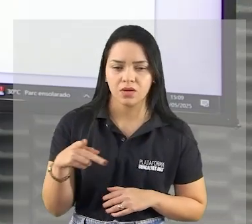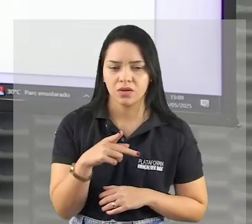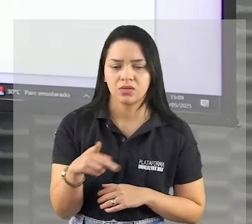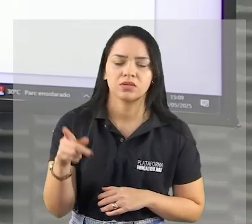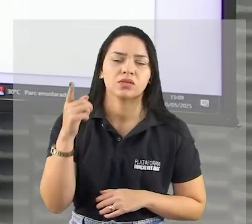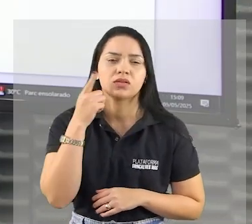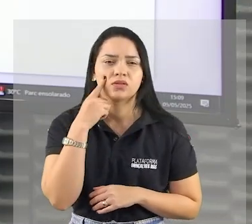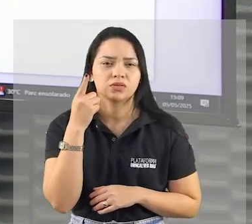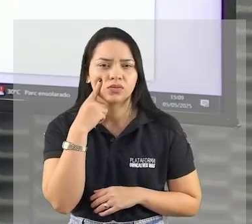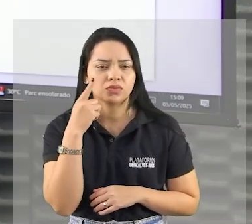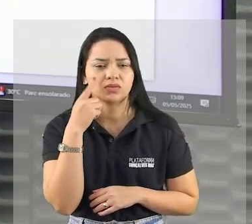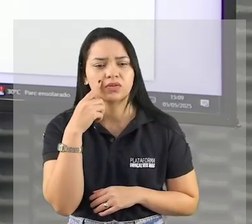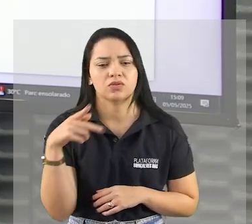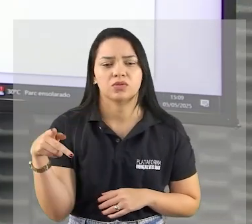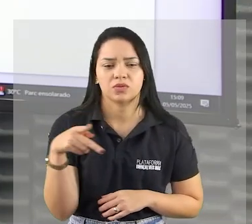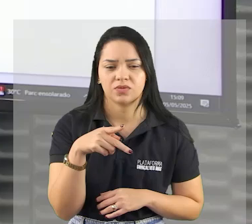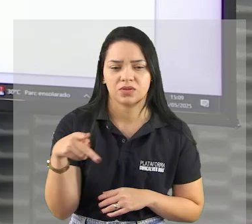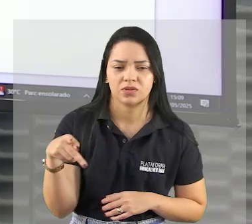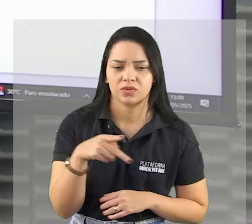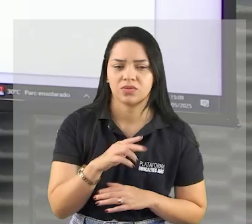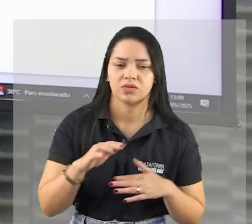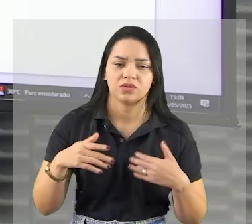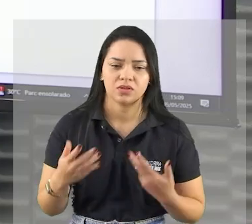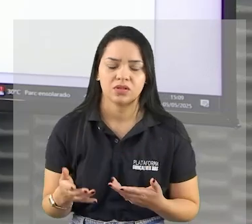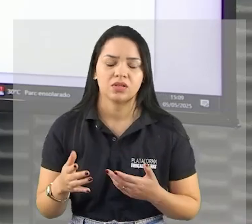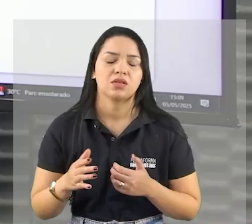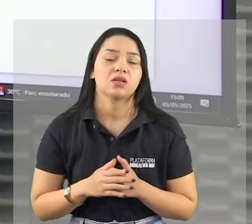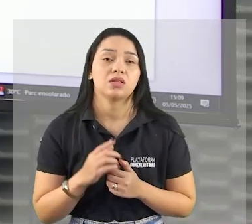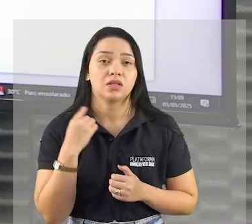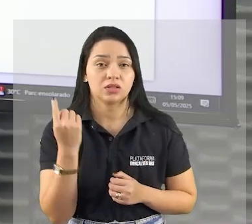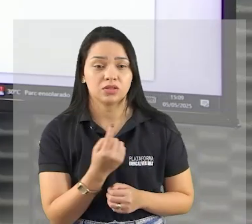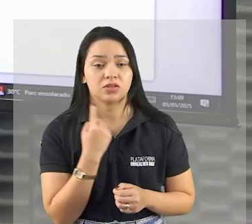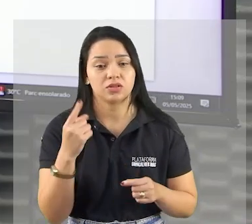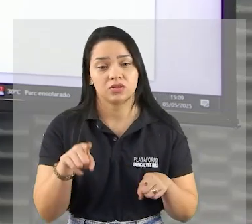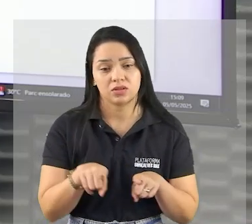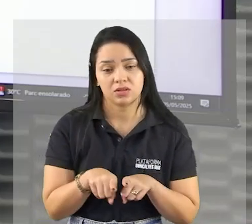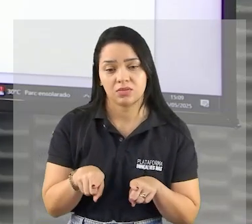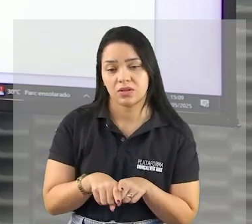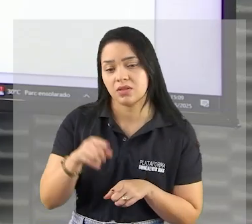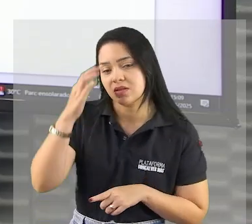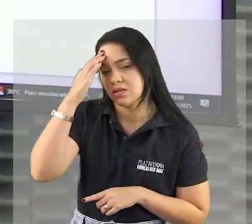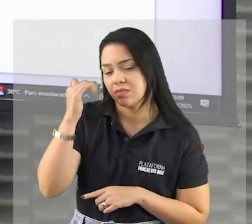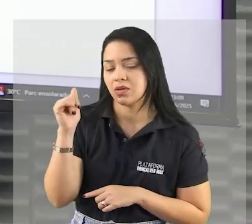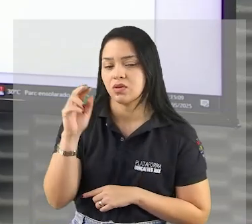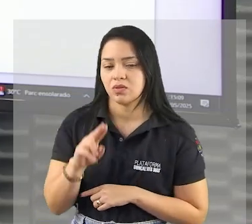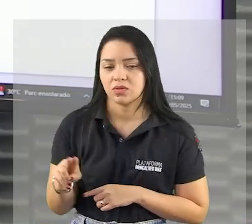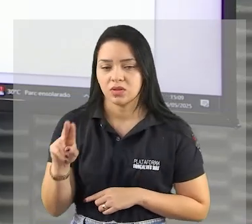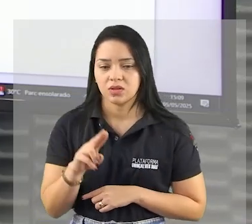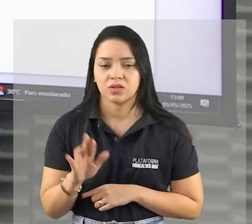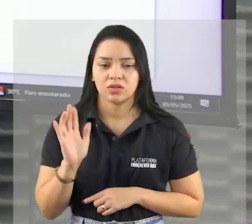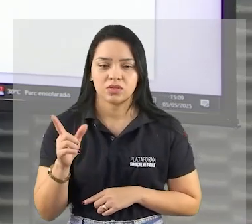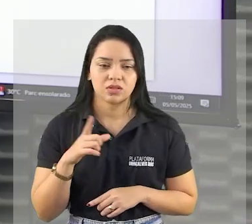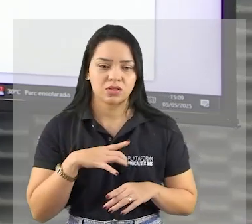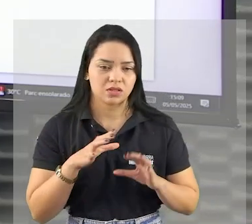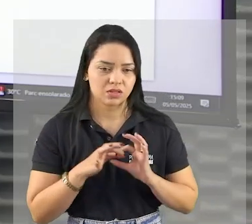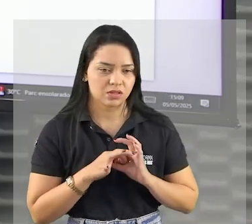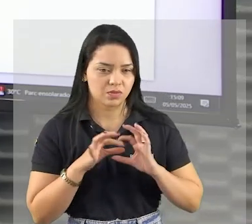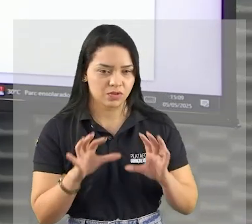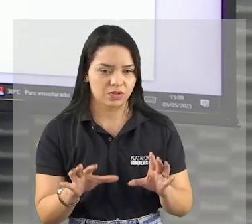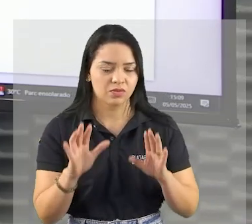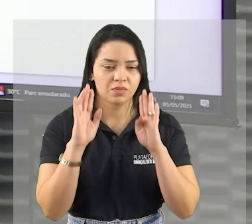tirava dúvida com os professores, né? Então, é da gente também saber utilizar o que já tem disponível ali